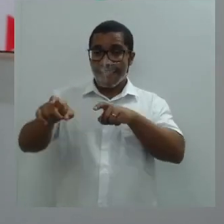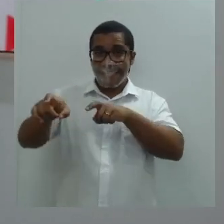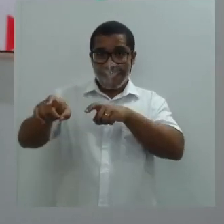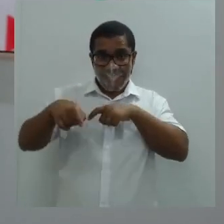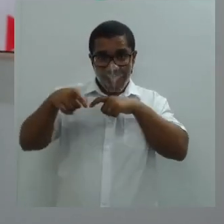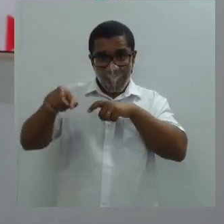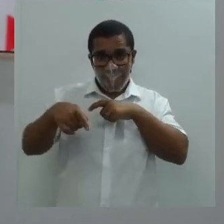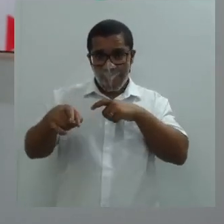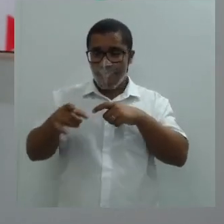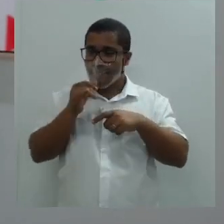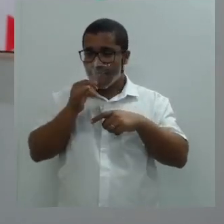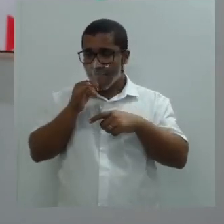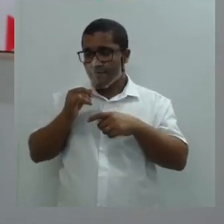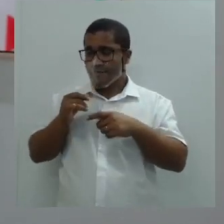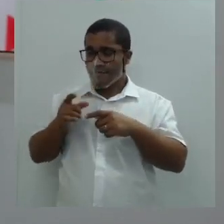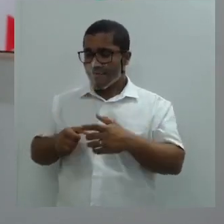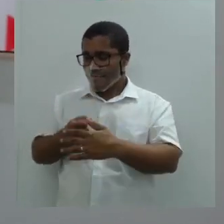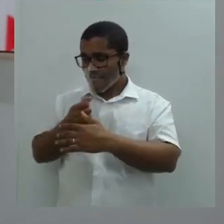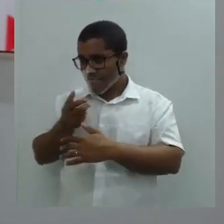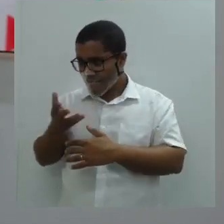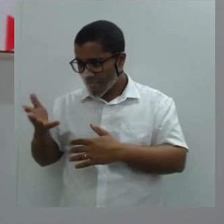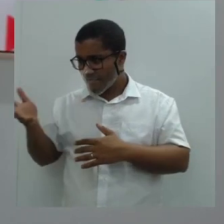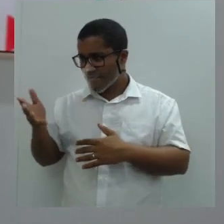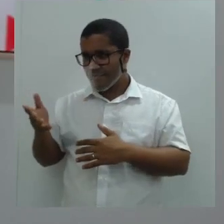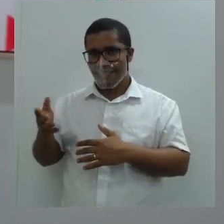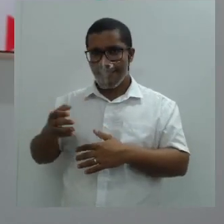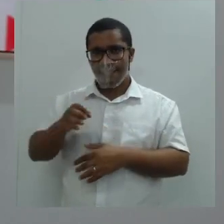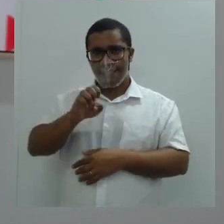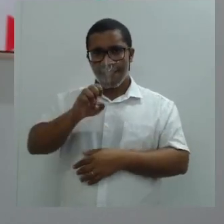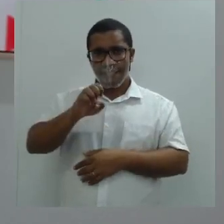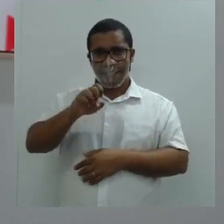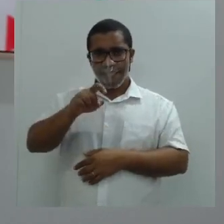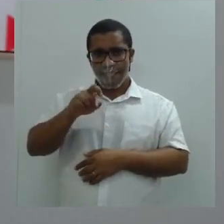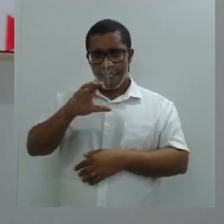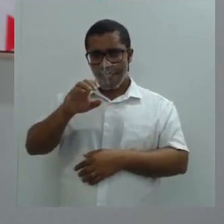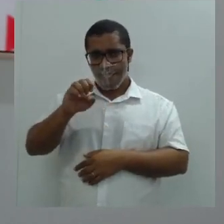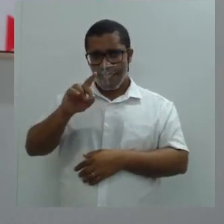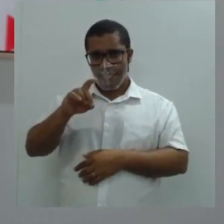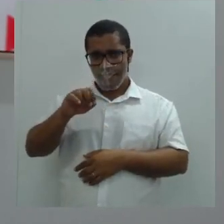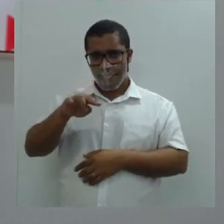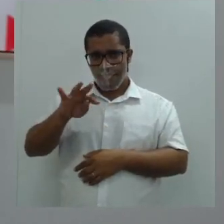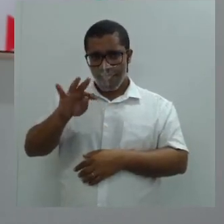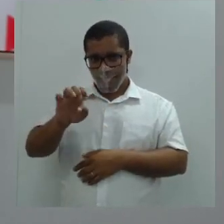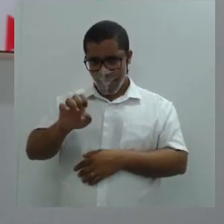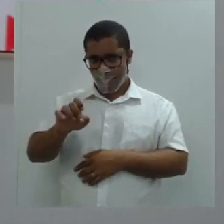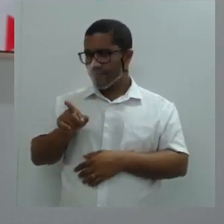que sobra, que a gente chama de excedente, essa daí já é